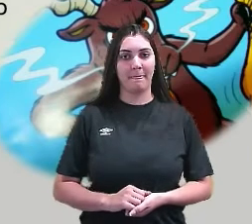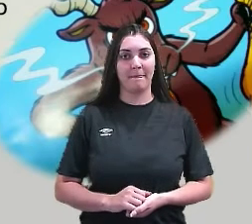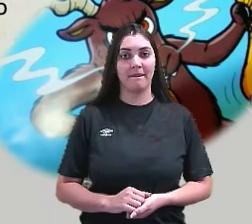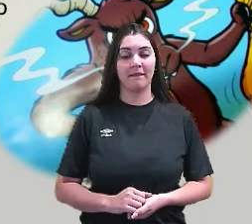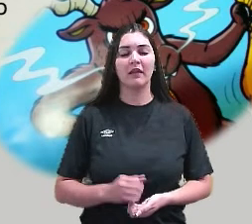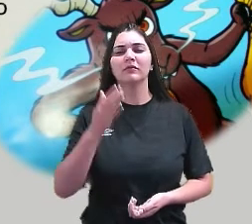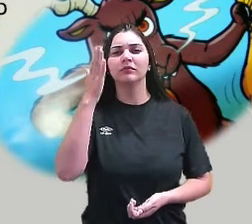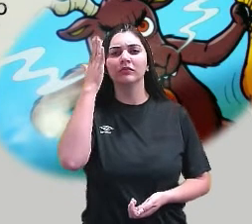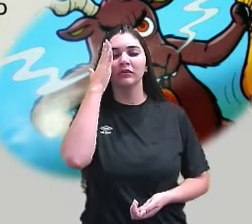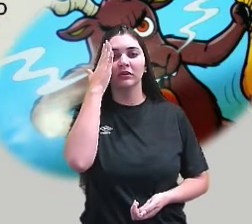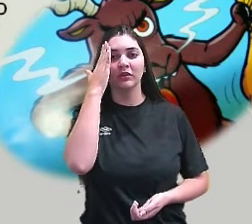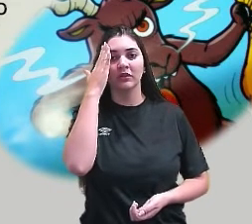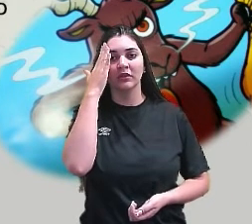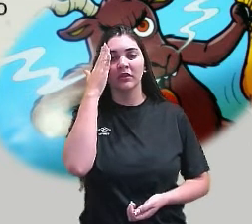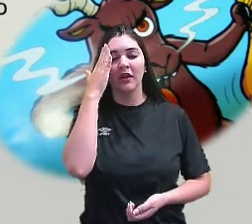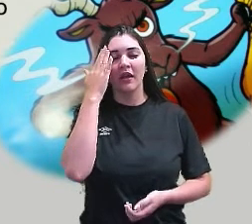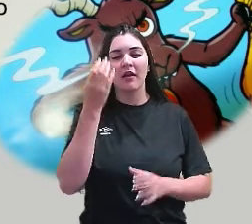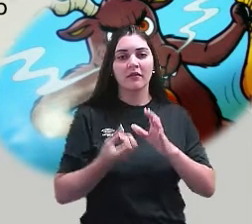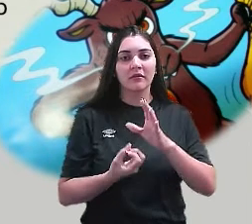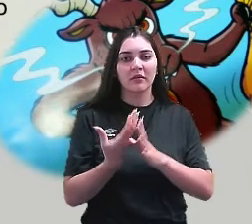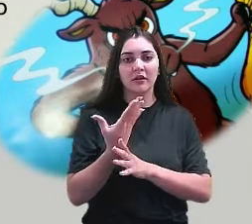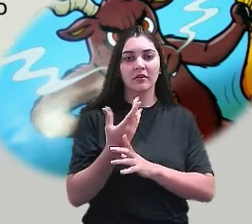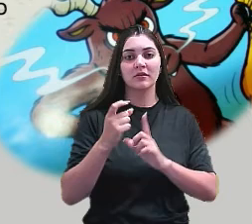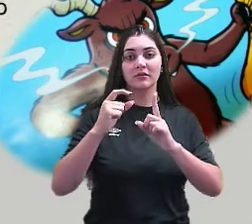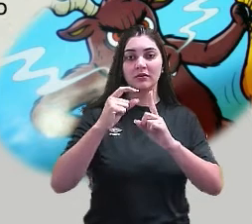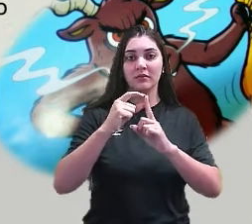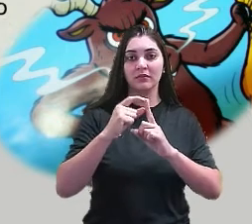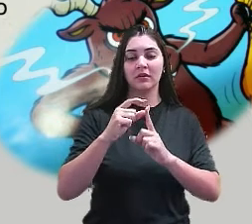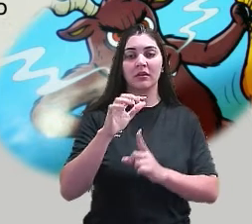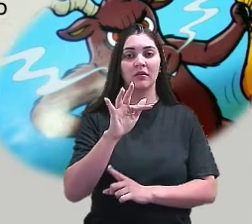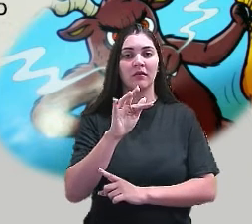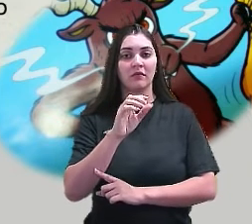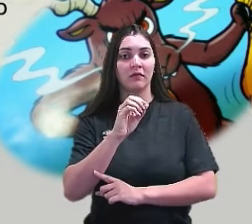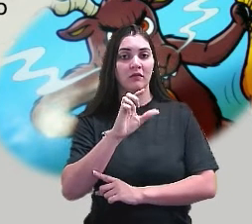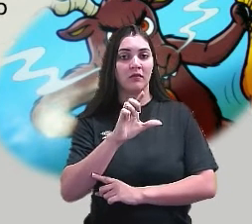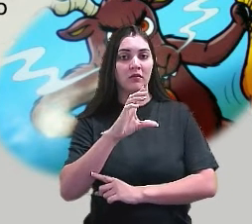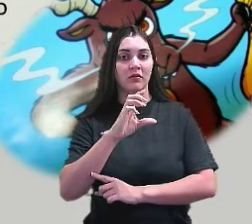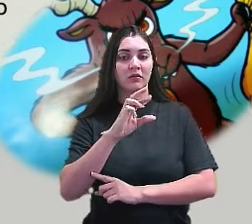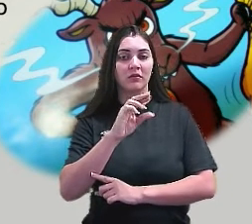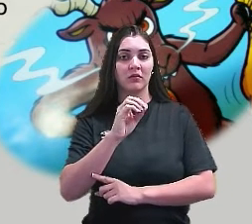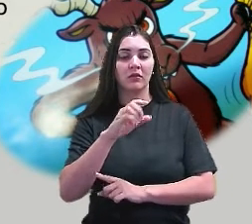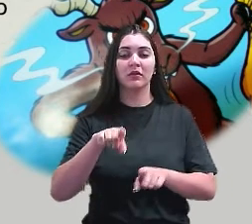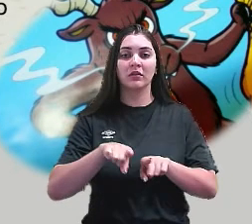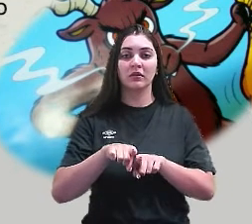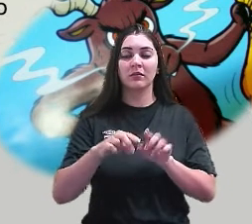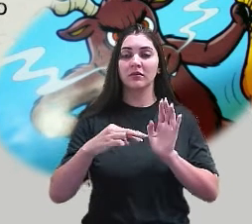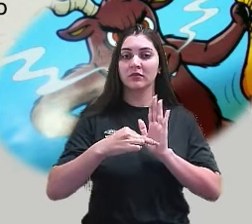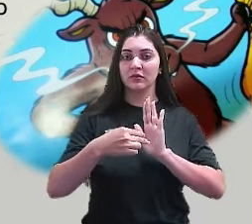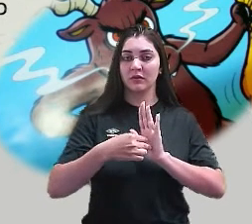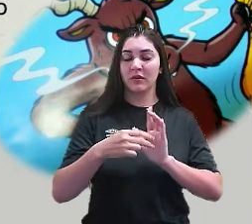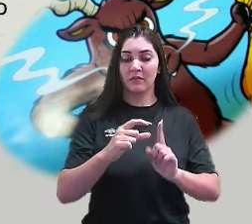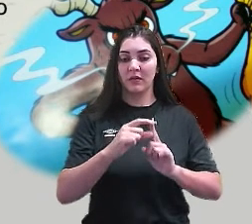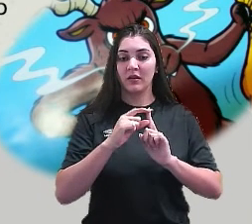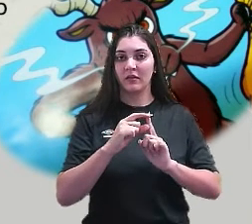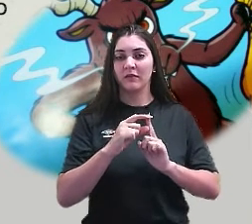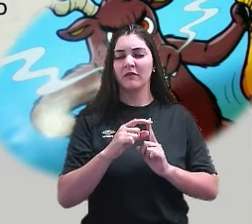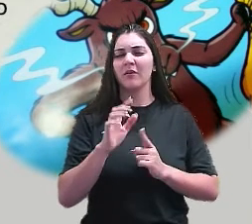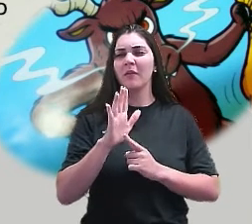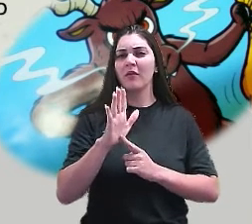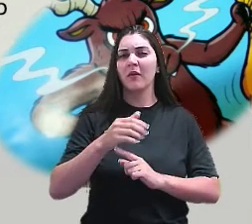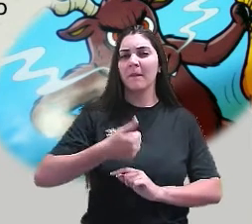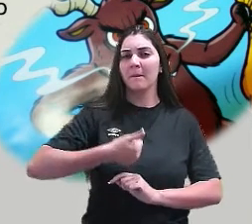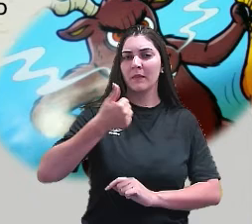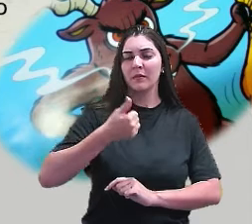Vamos compreender a origem da palavra folclore, desculpe, e seu significado. A palavra folclore foi citada pela primeira vez